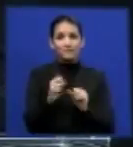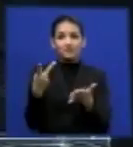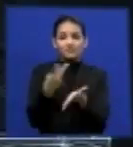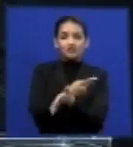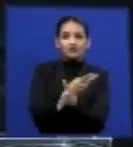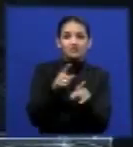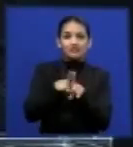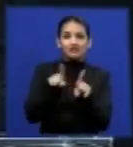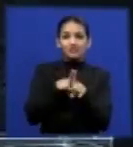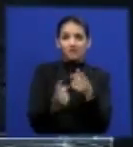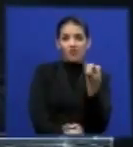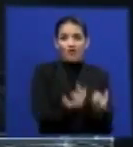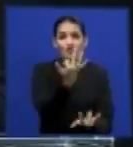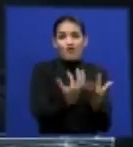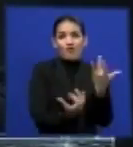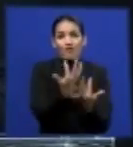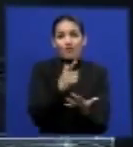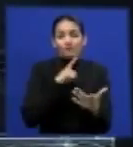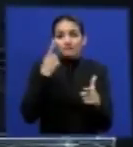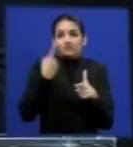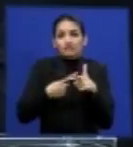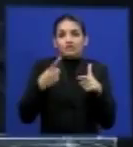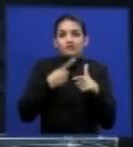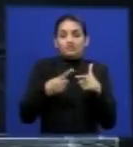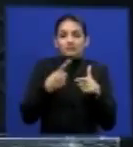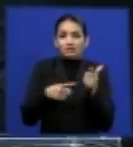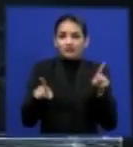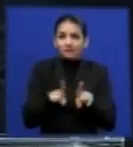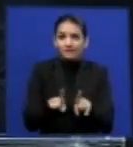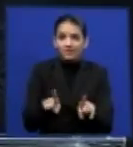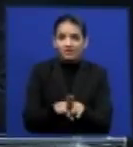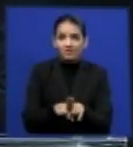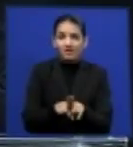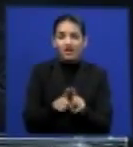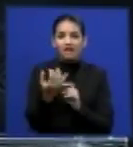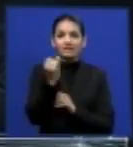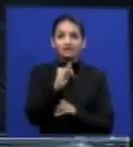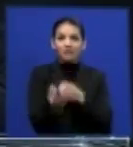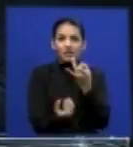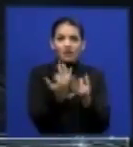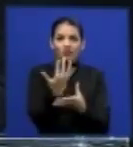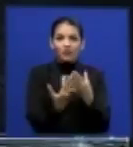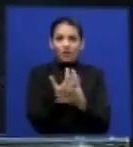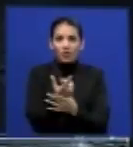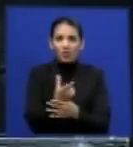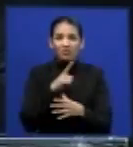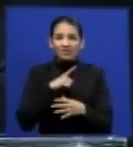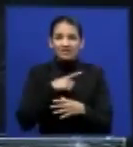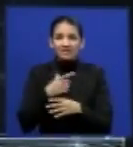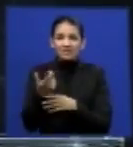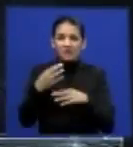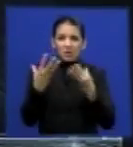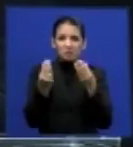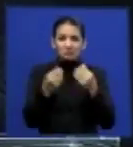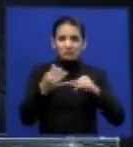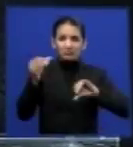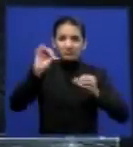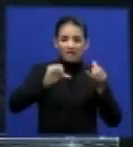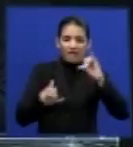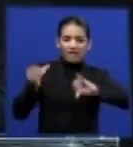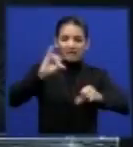de pegar fogo, gerando dioxinas, gerando monóxido de carbono, a queima